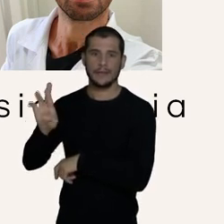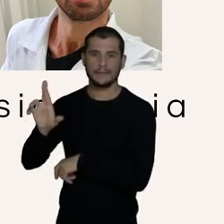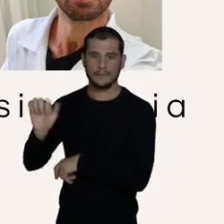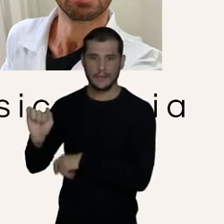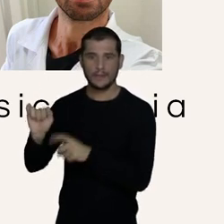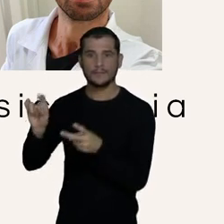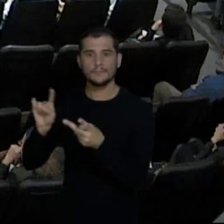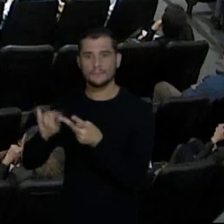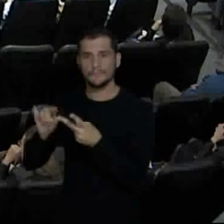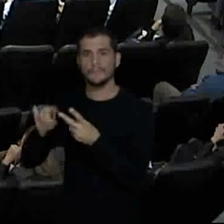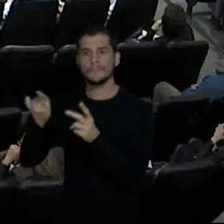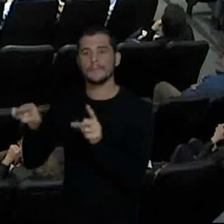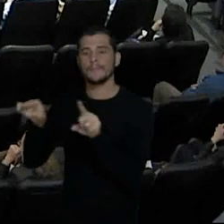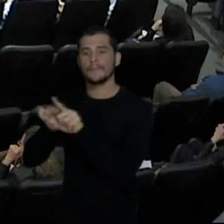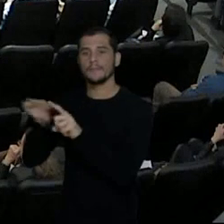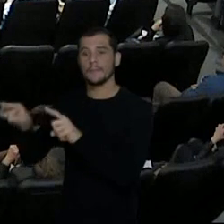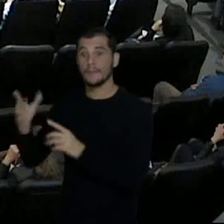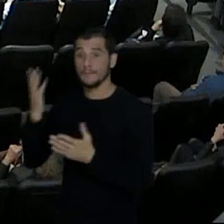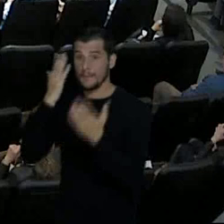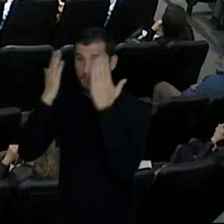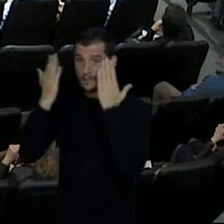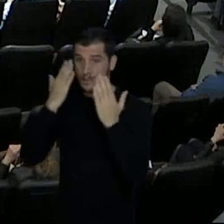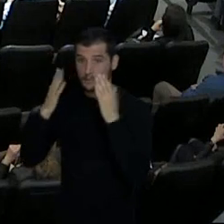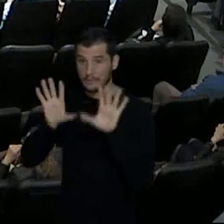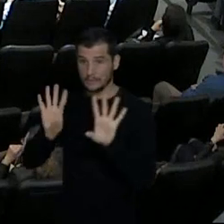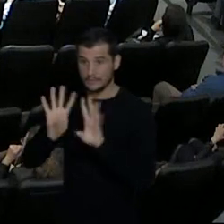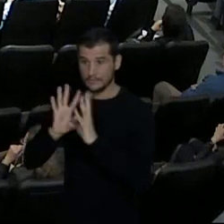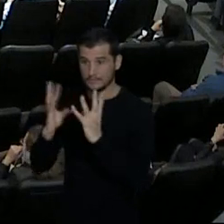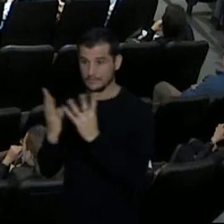rodéo essa é a nossa equipe